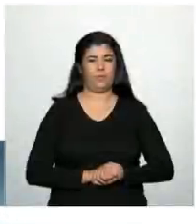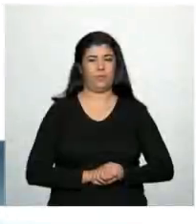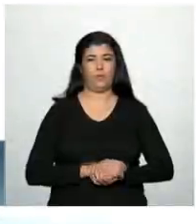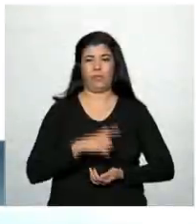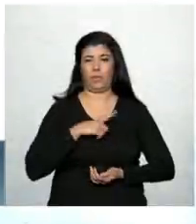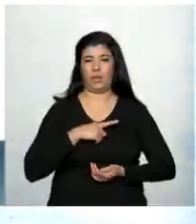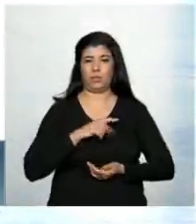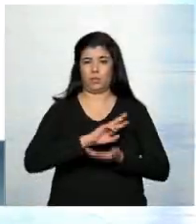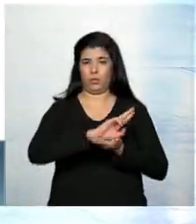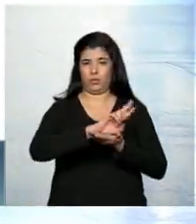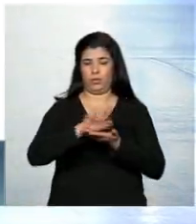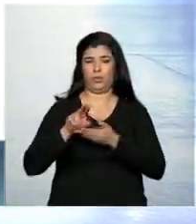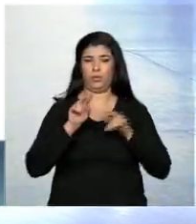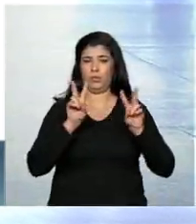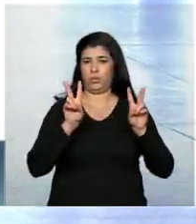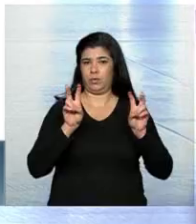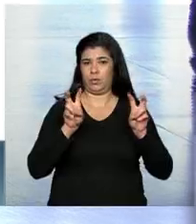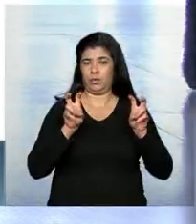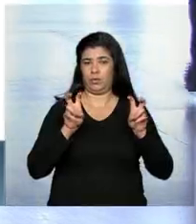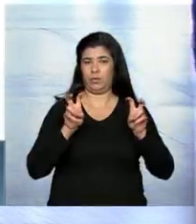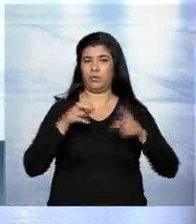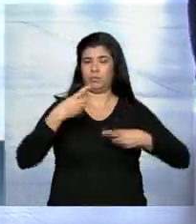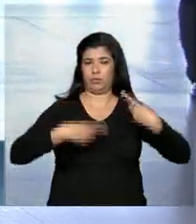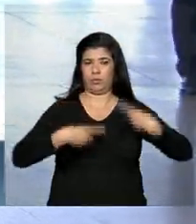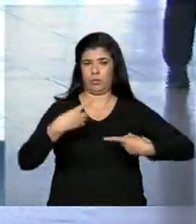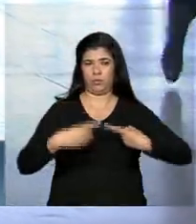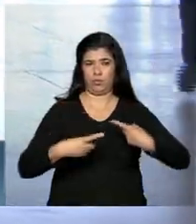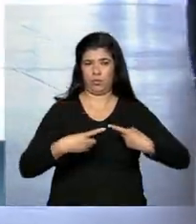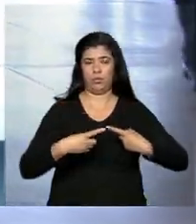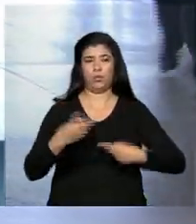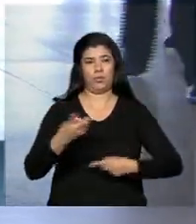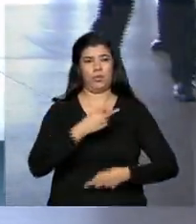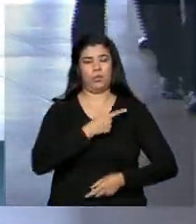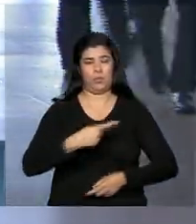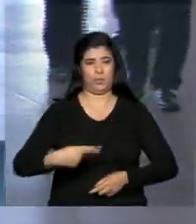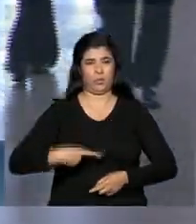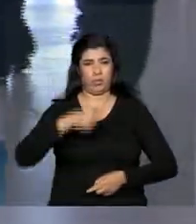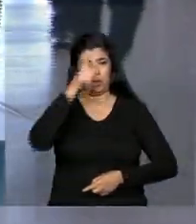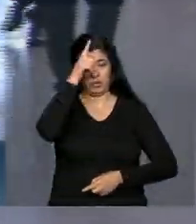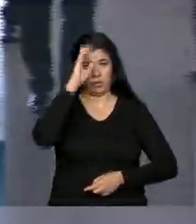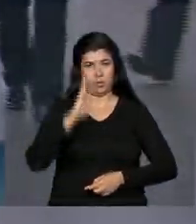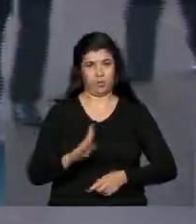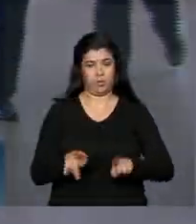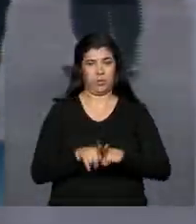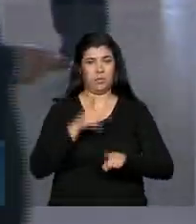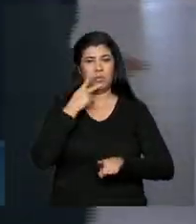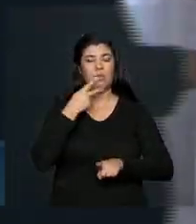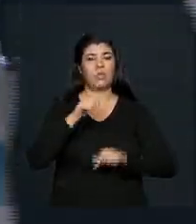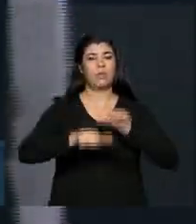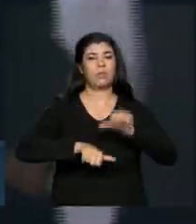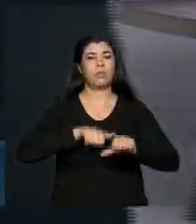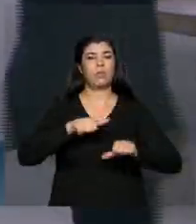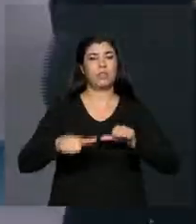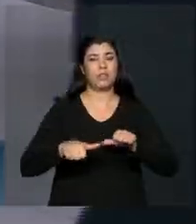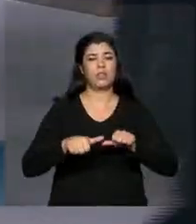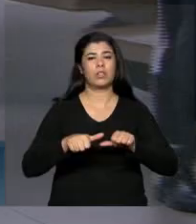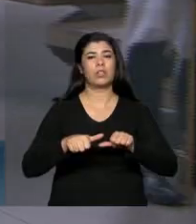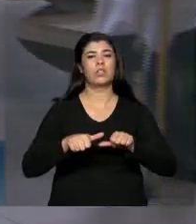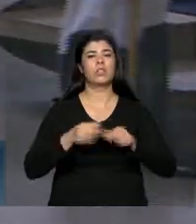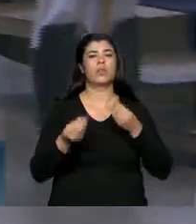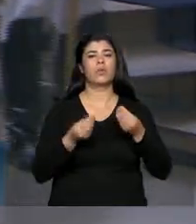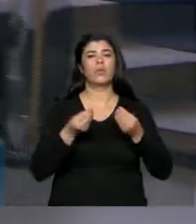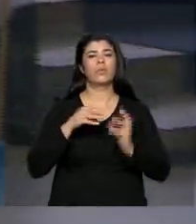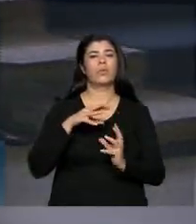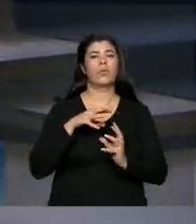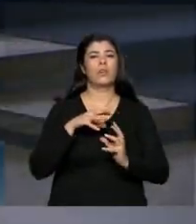Entre os assuntos debatidos por Angela Merkel e Dilma Rousseff, também constou a reforma das instituições de